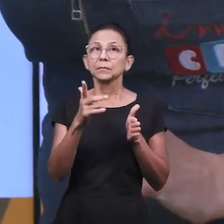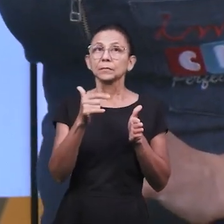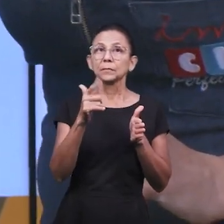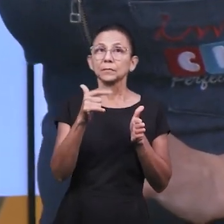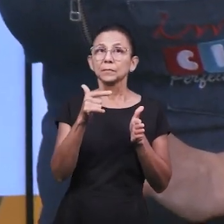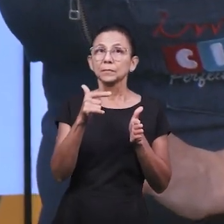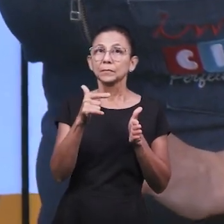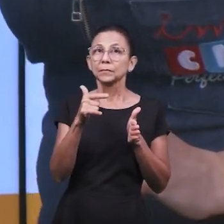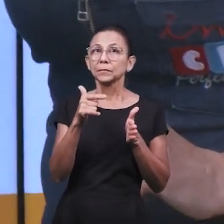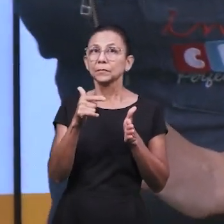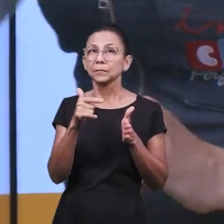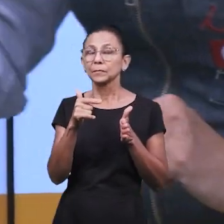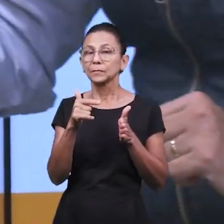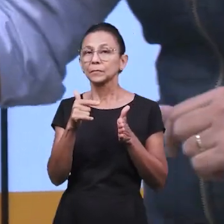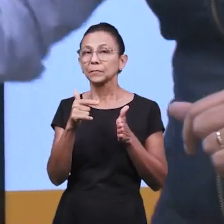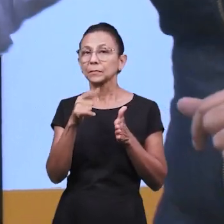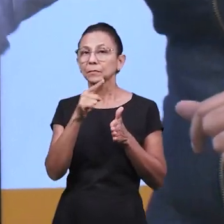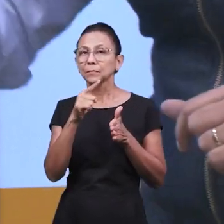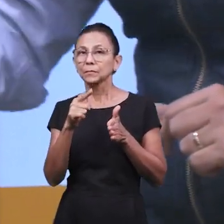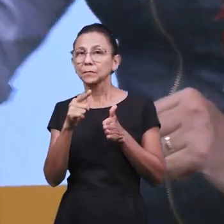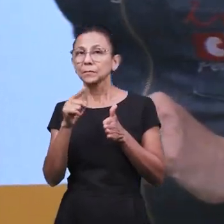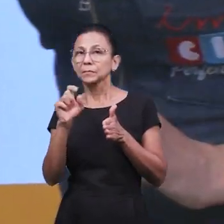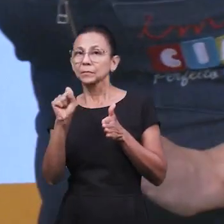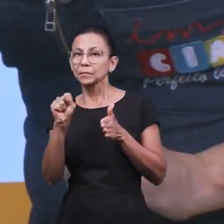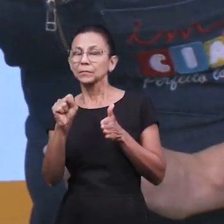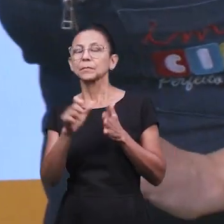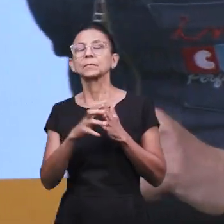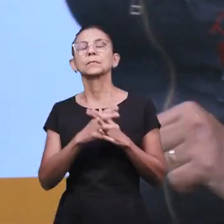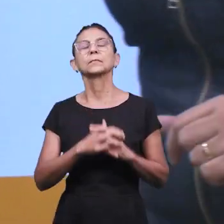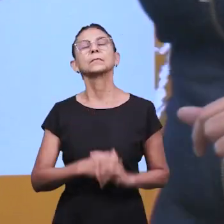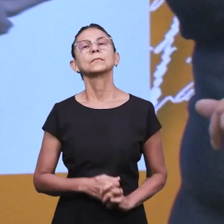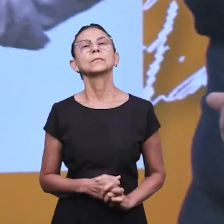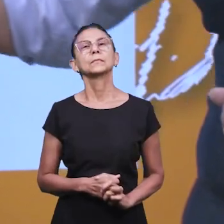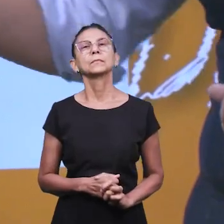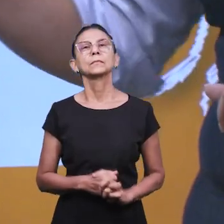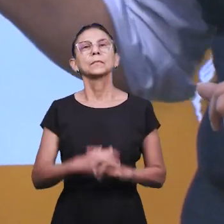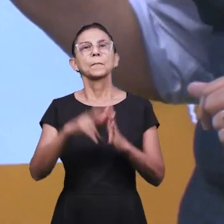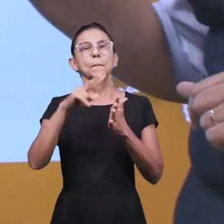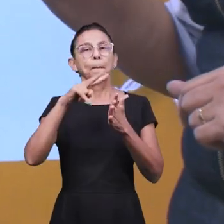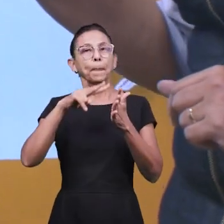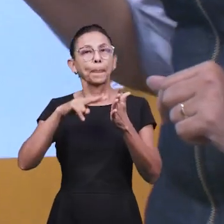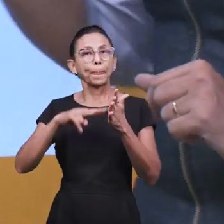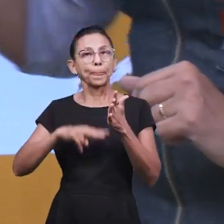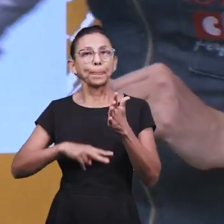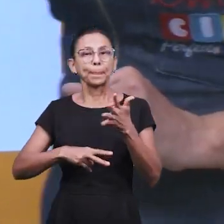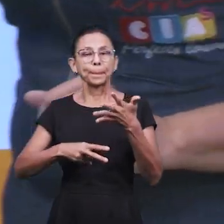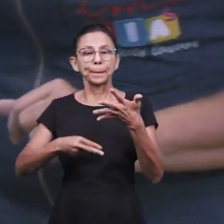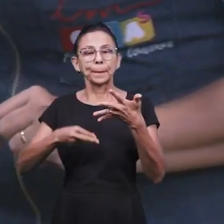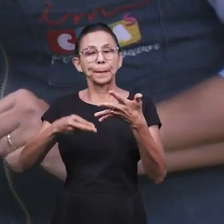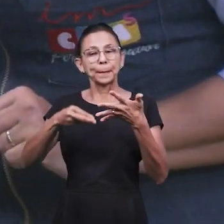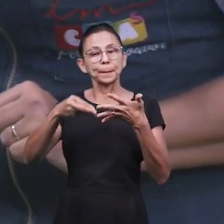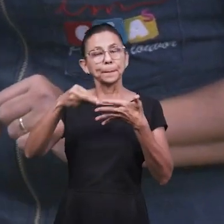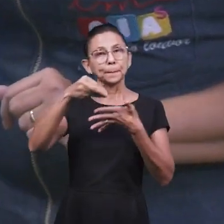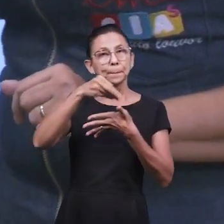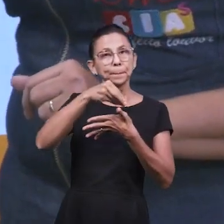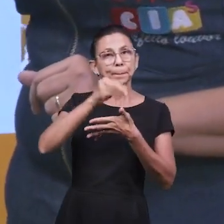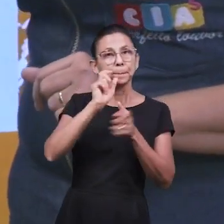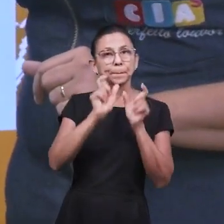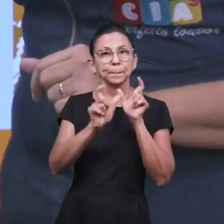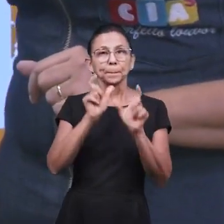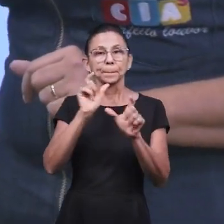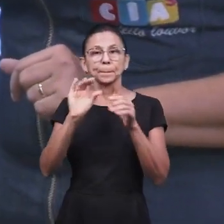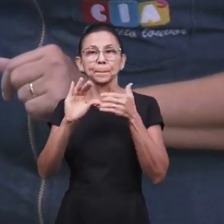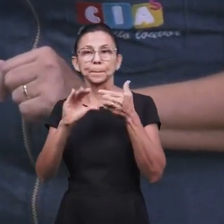12/8, compasso composto. Agora, nós vamos ler as notas, vamos